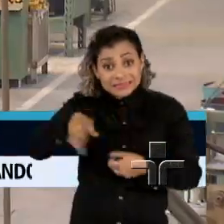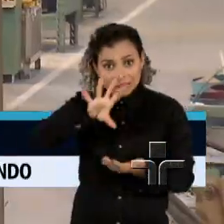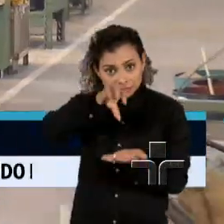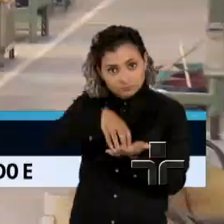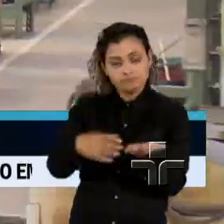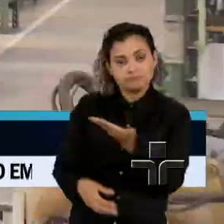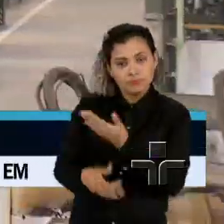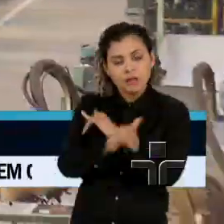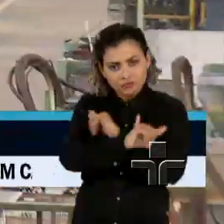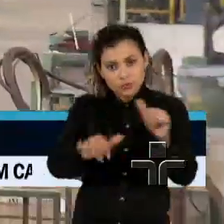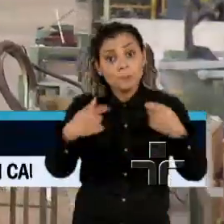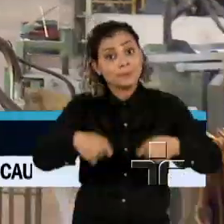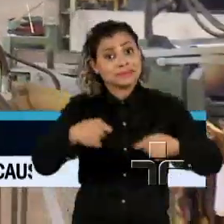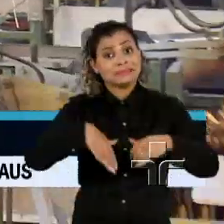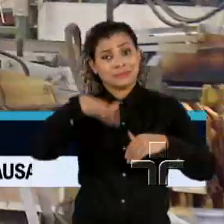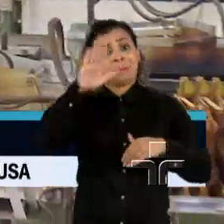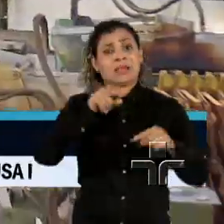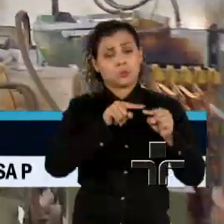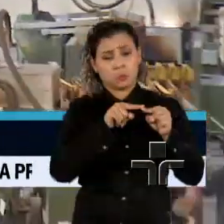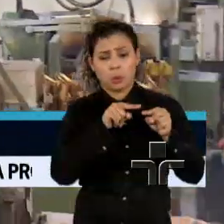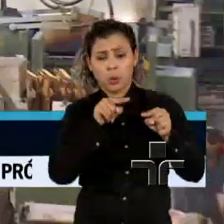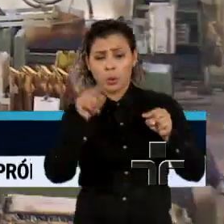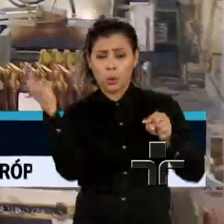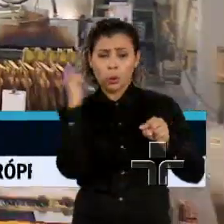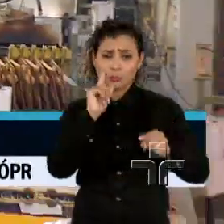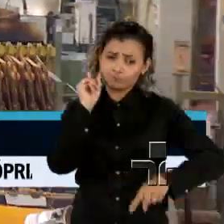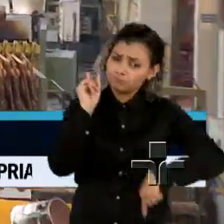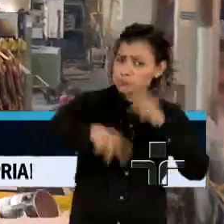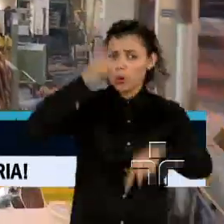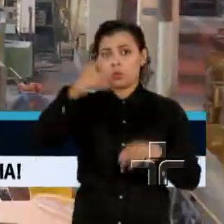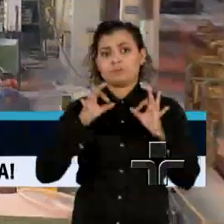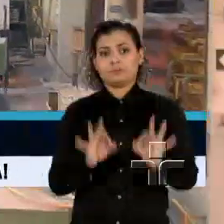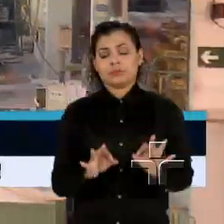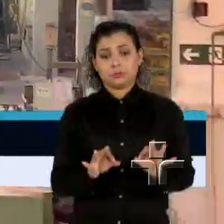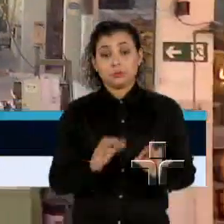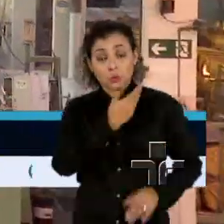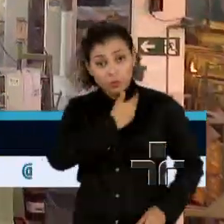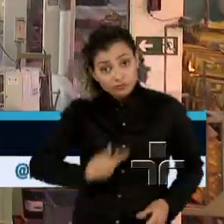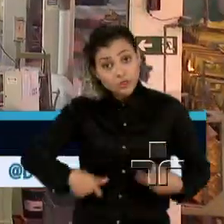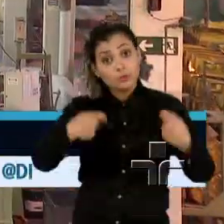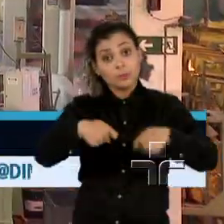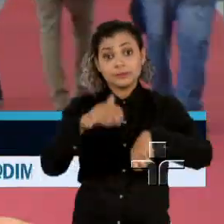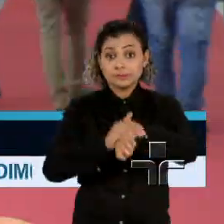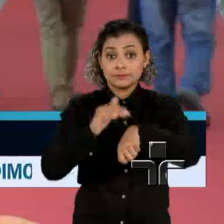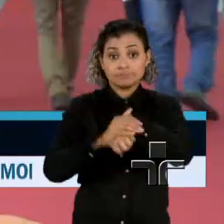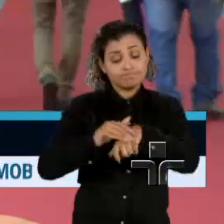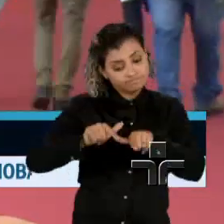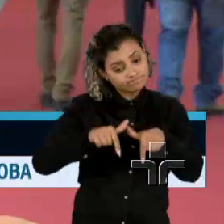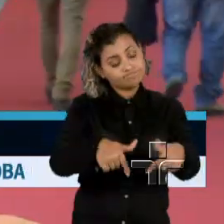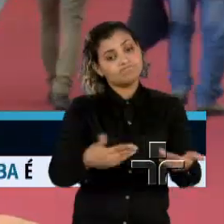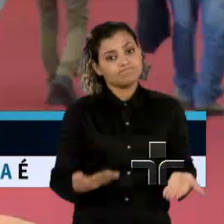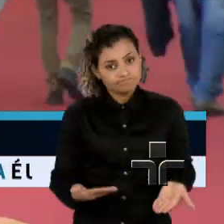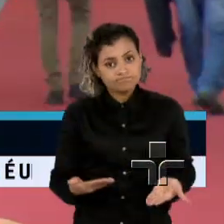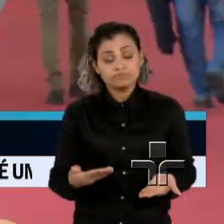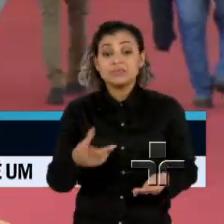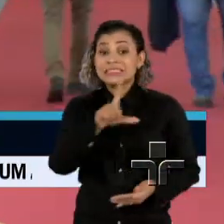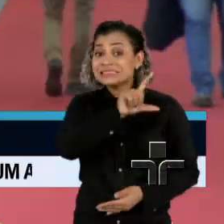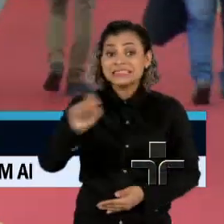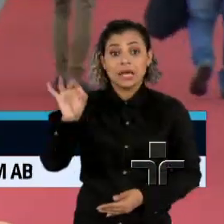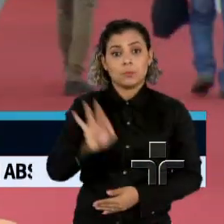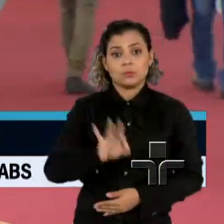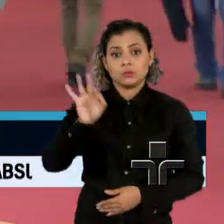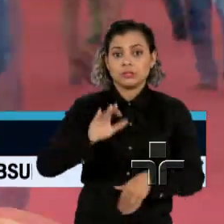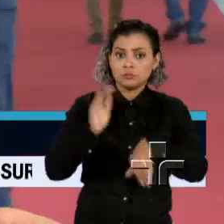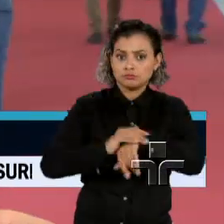diz que será preciso mais para consolidar a recuperação. O governo tem que fazer o seu dever de casa. Usamos 100% de